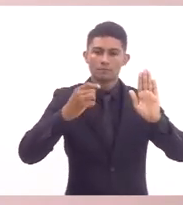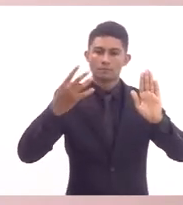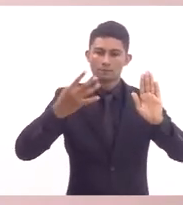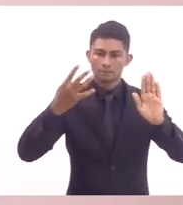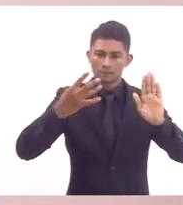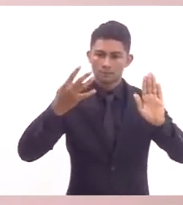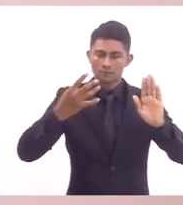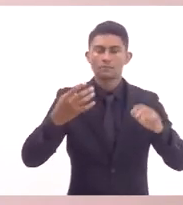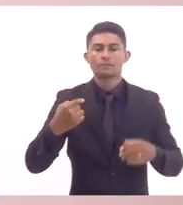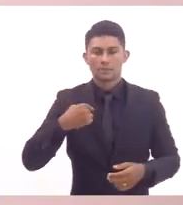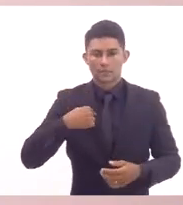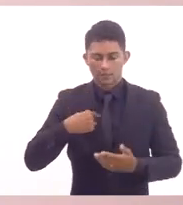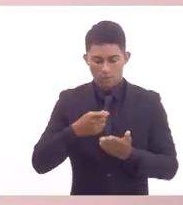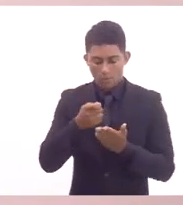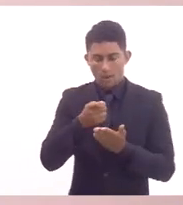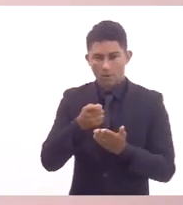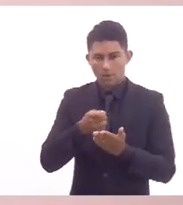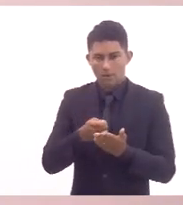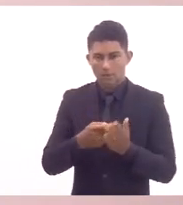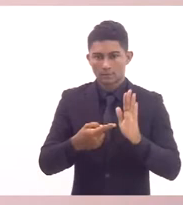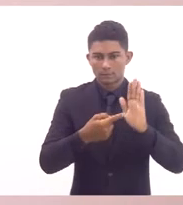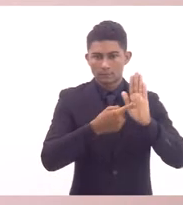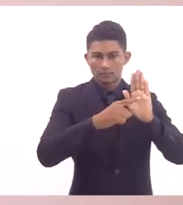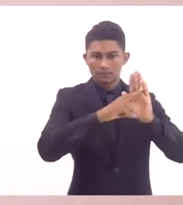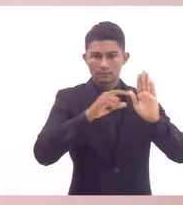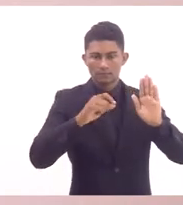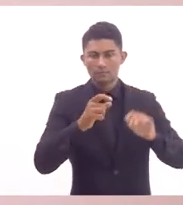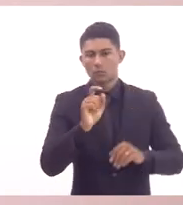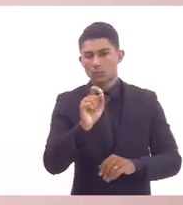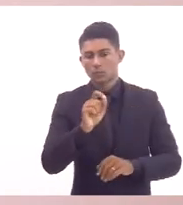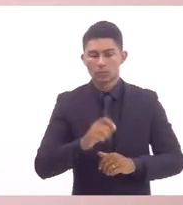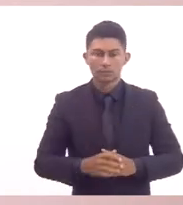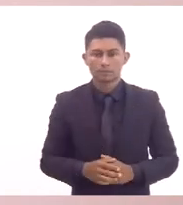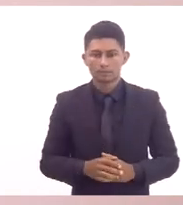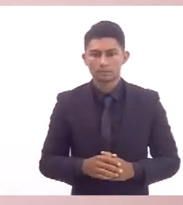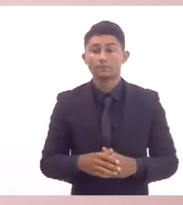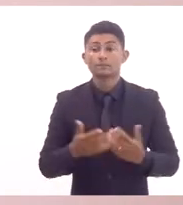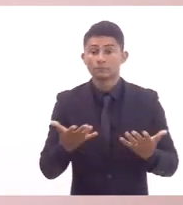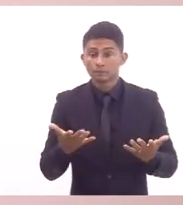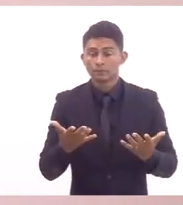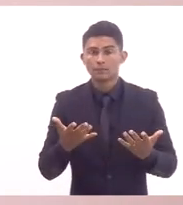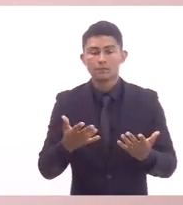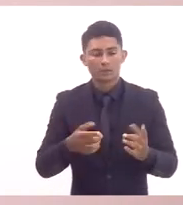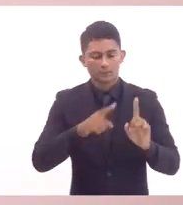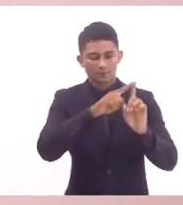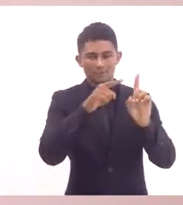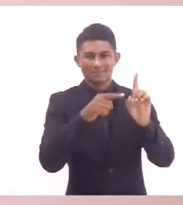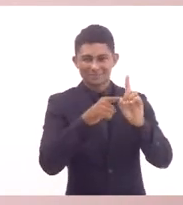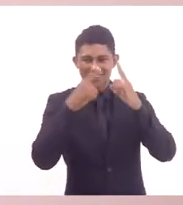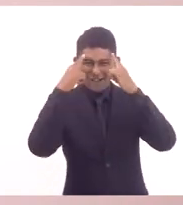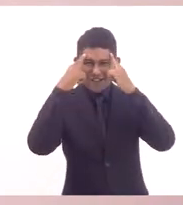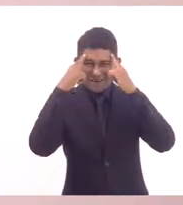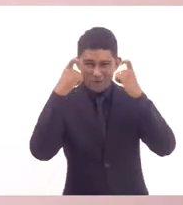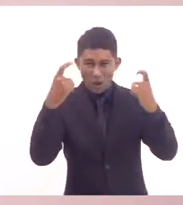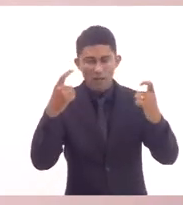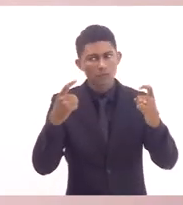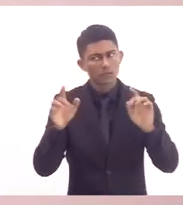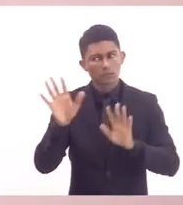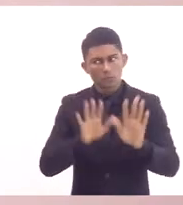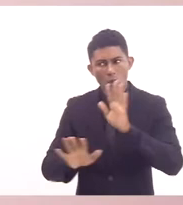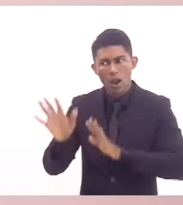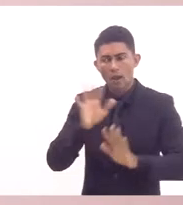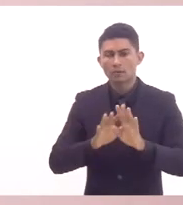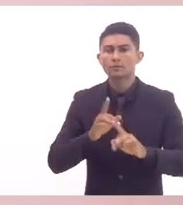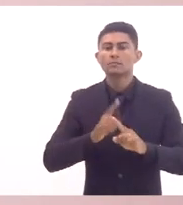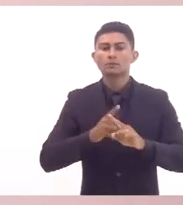eu fiz uma notação Nesse artigo é a prevenção da violência obstétrica definida por tratamento desumano